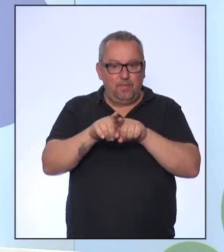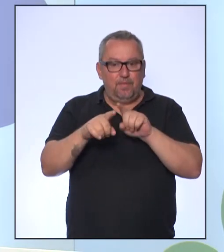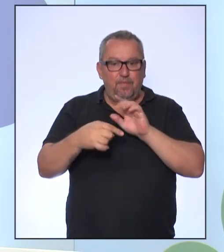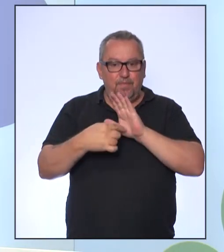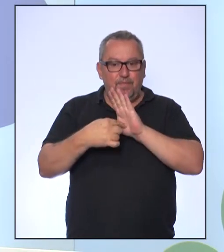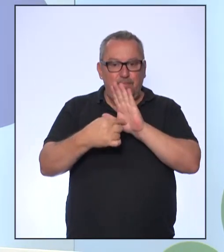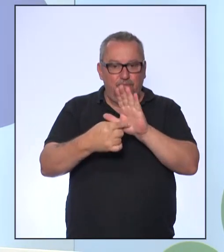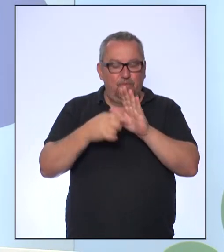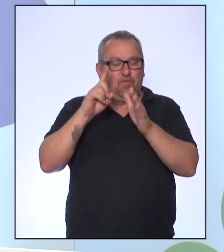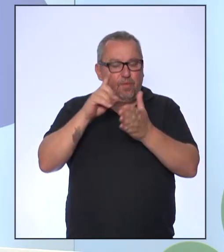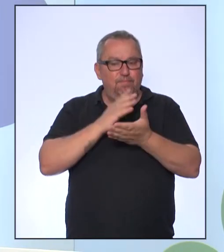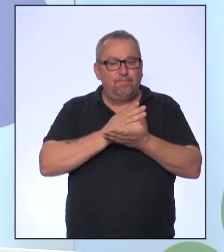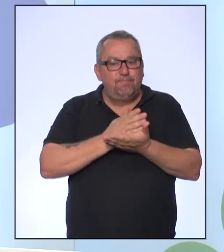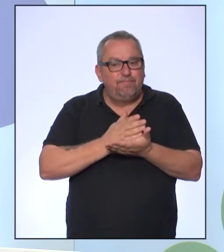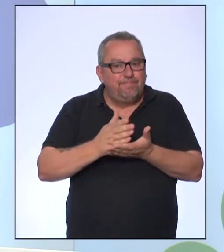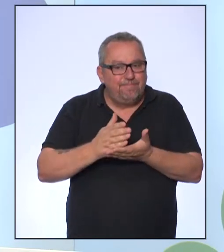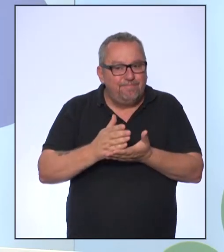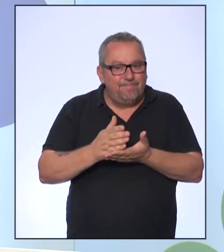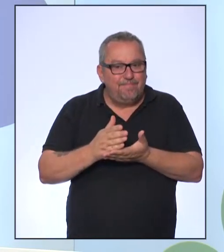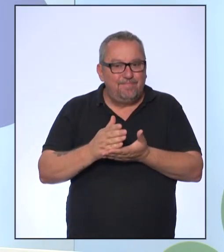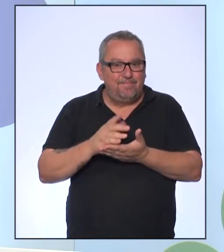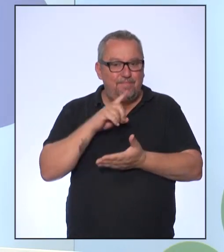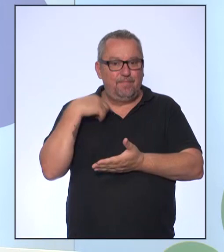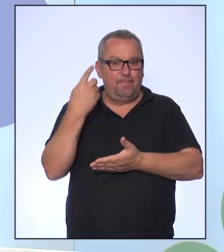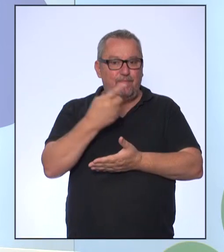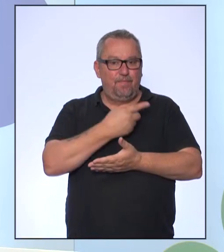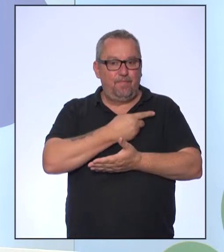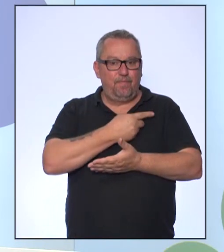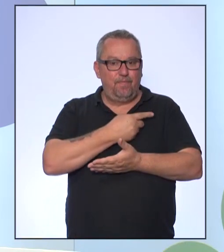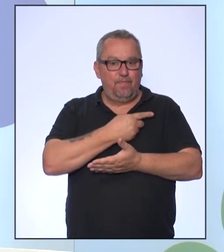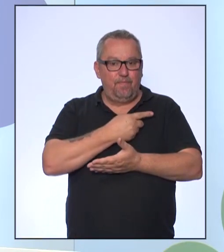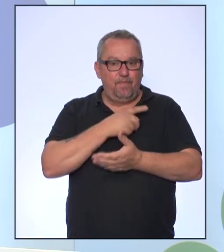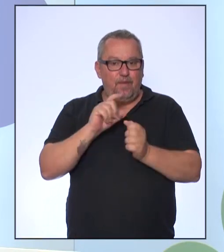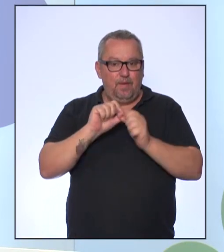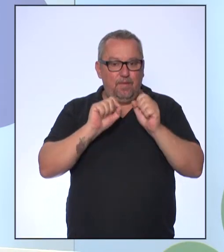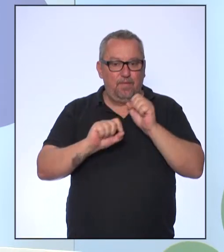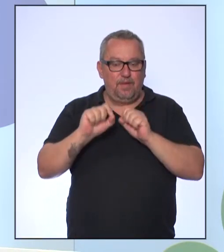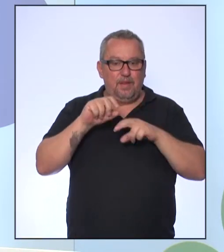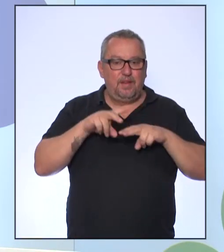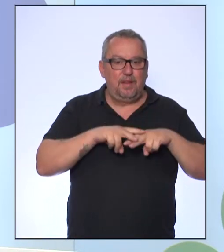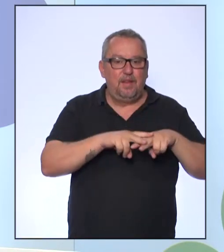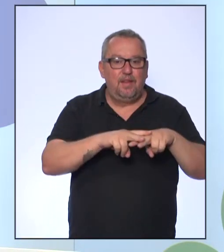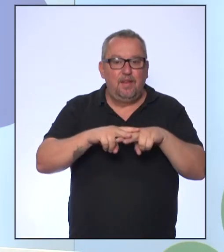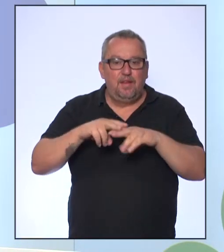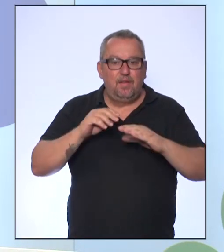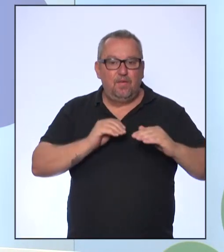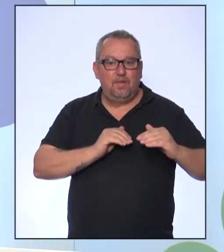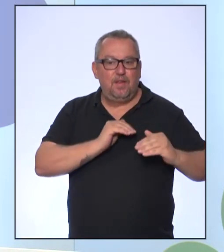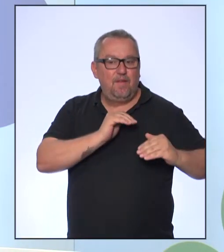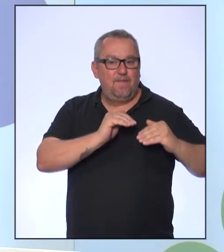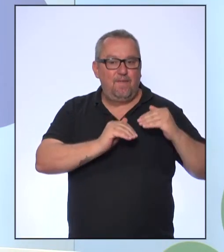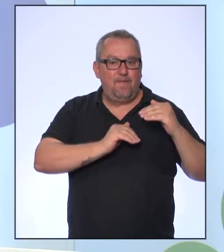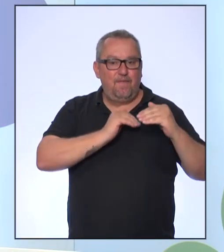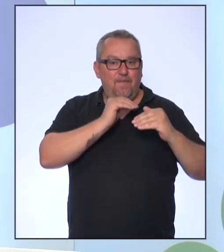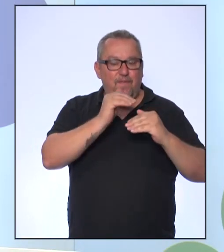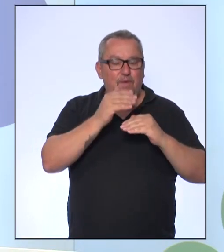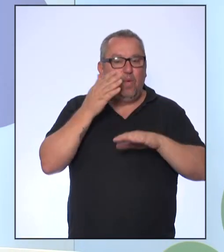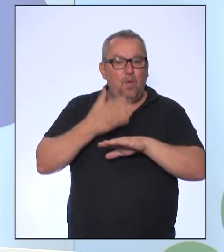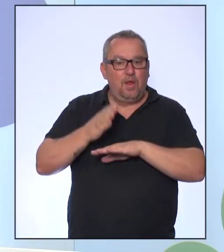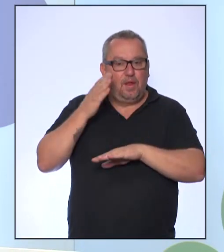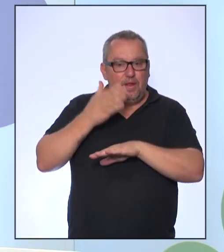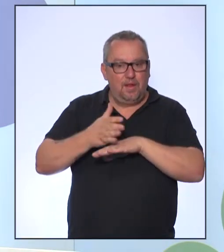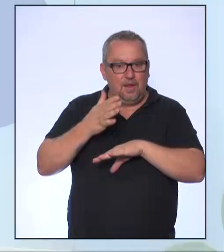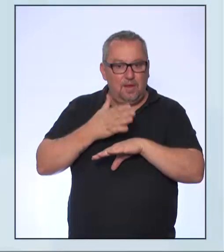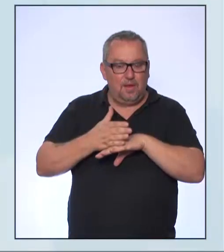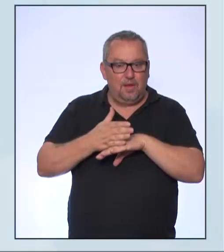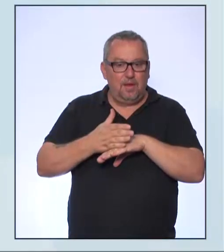já deram uma introdução desse assunto, nós vamos, para fazer essa revisão, desenvolver o exercício de